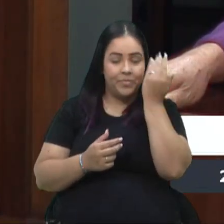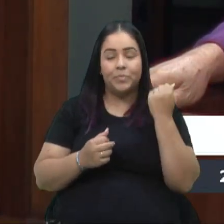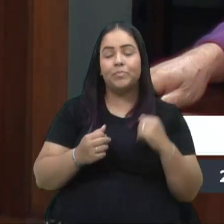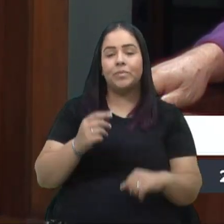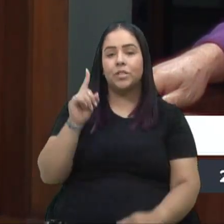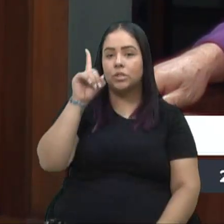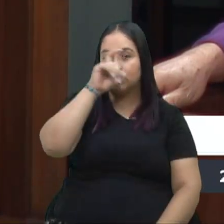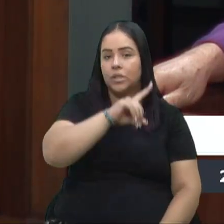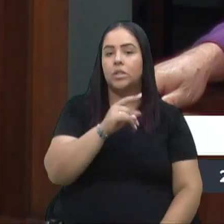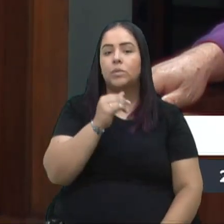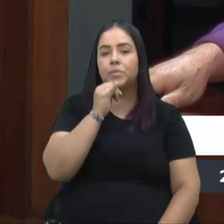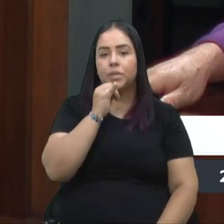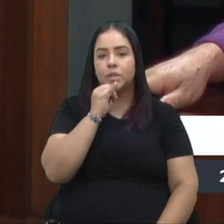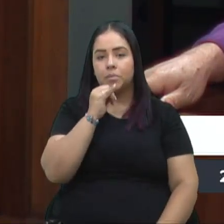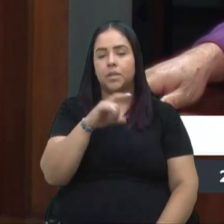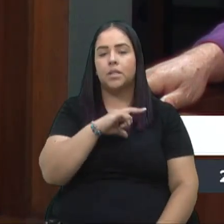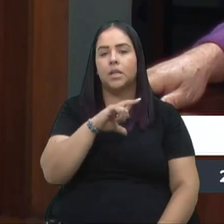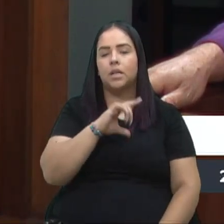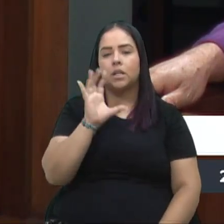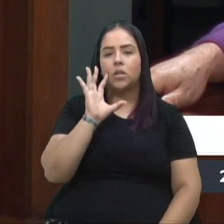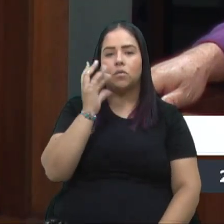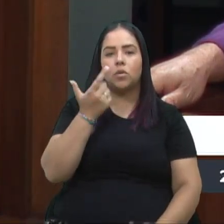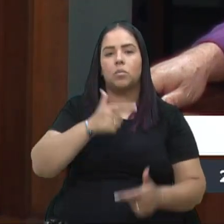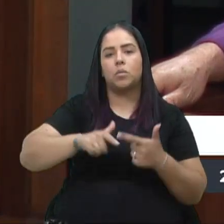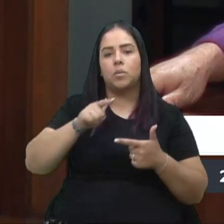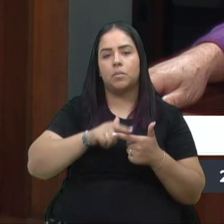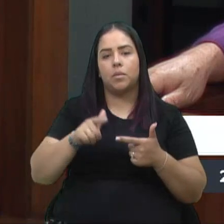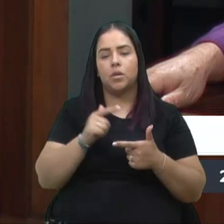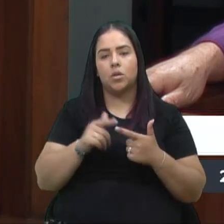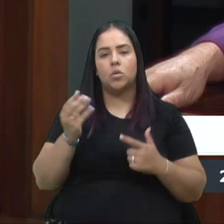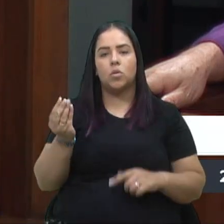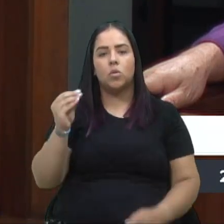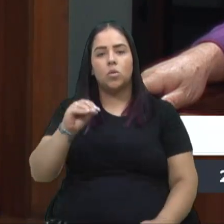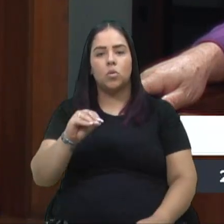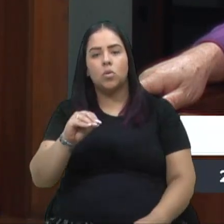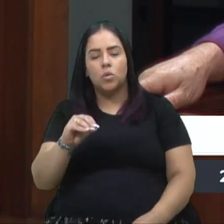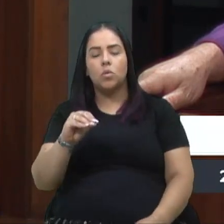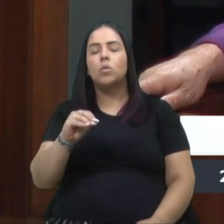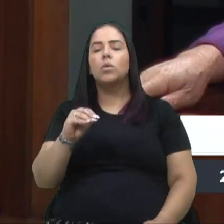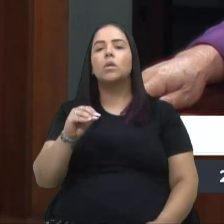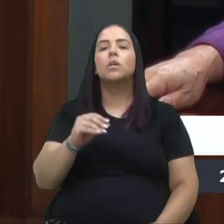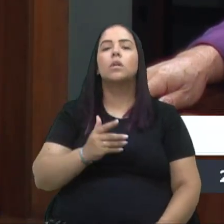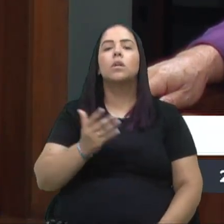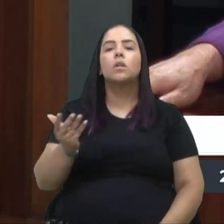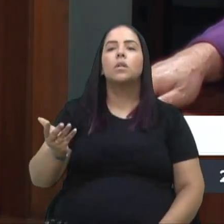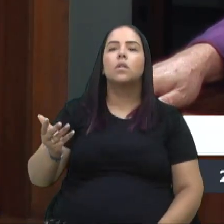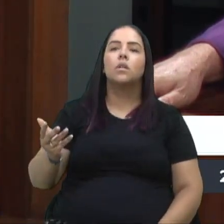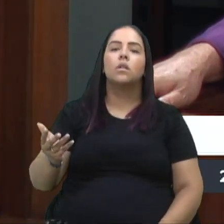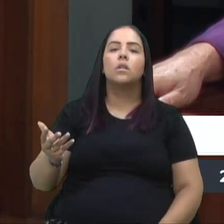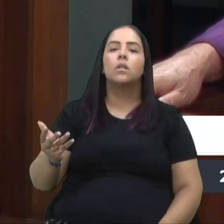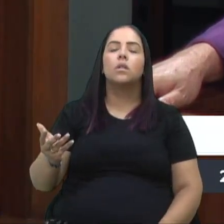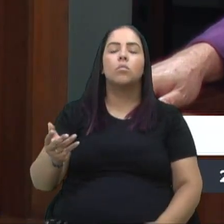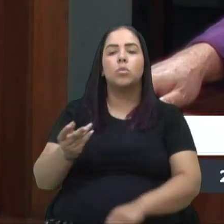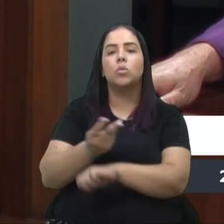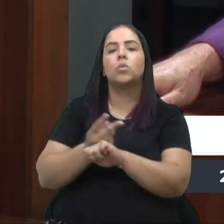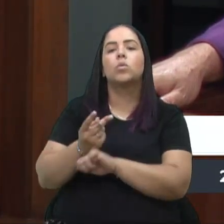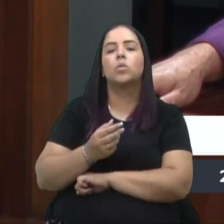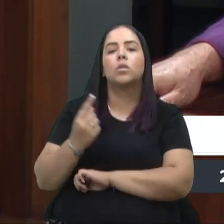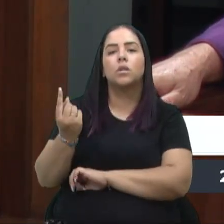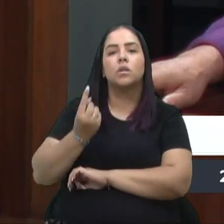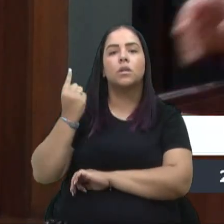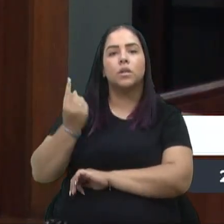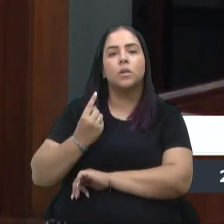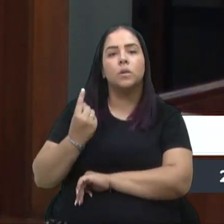antonietan ele resolveu o problema dele paliativo colocou hidrômetro ali dali para lá ele puxou sozinho vereadora Marisol ali